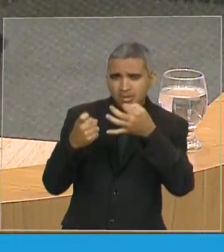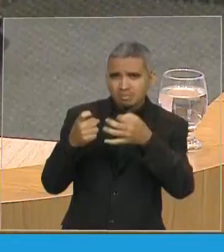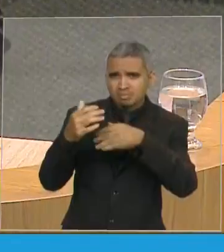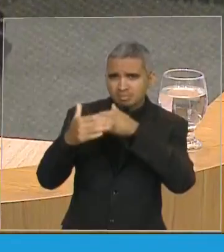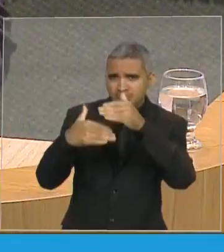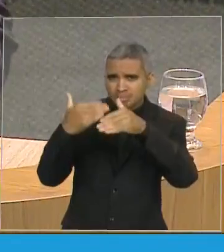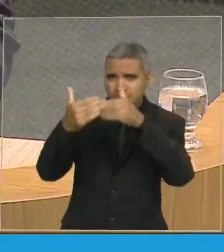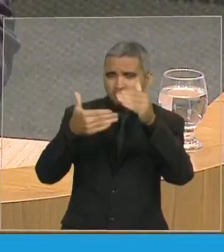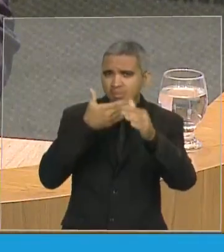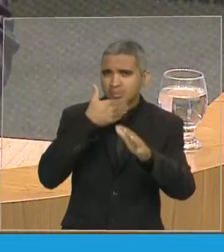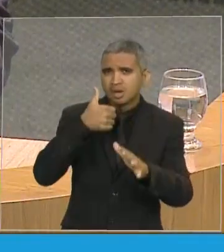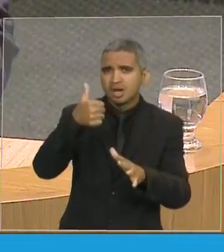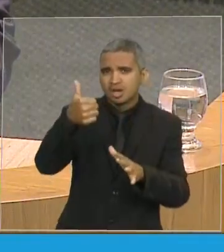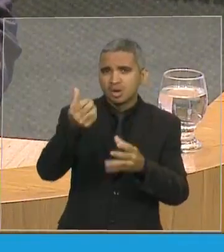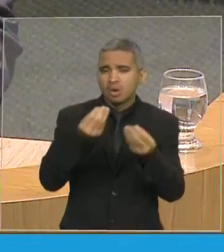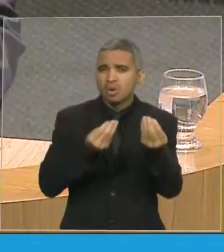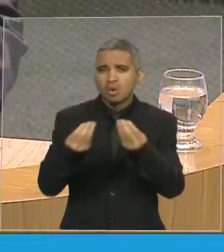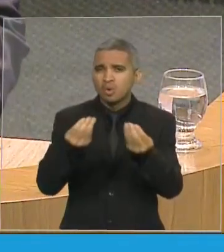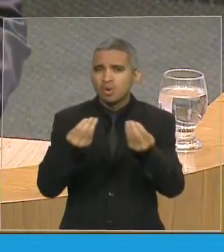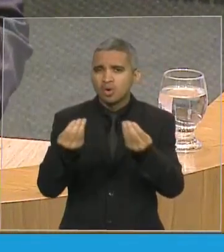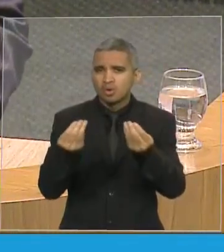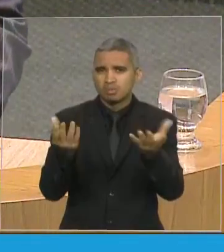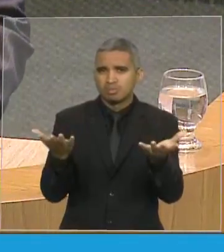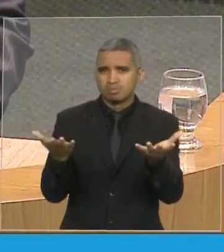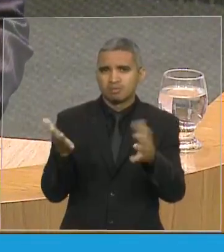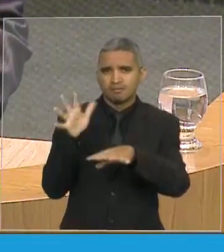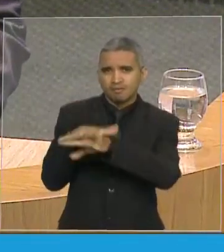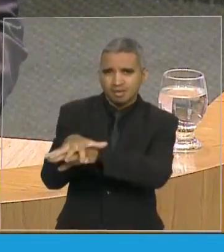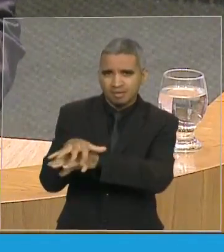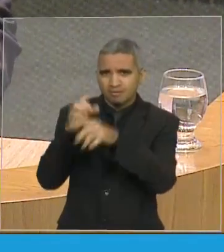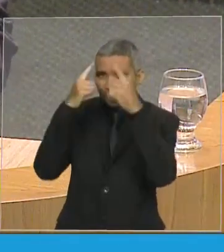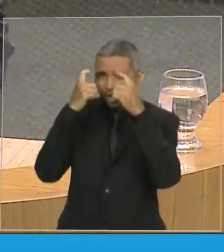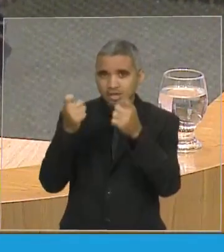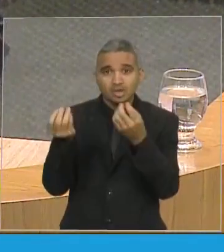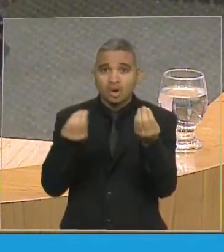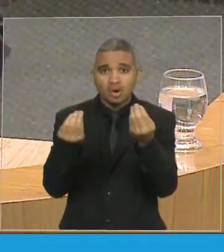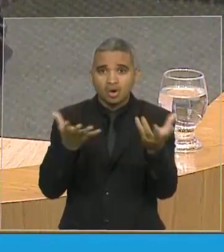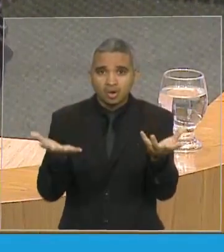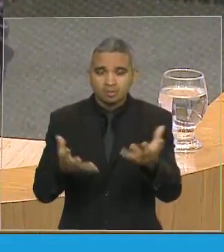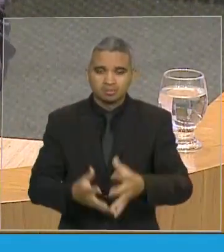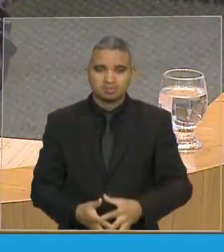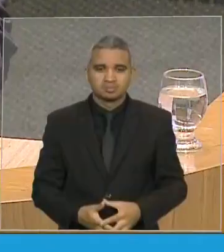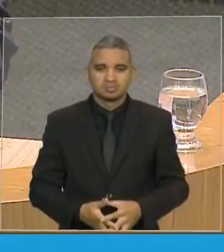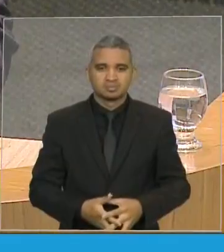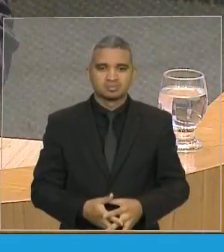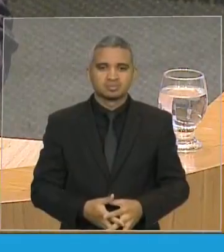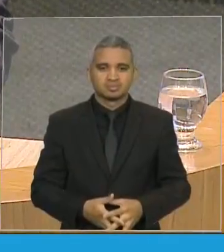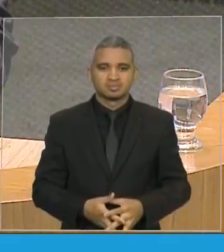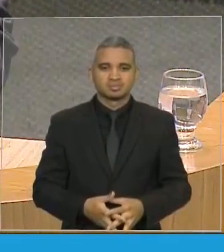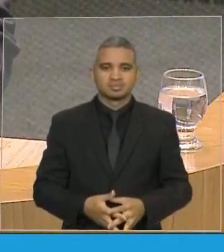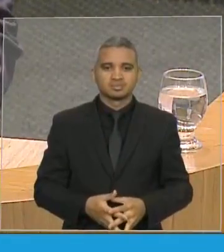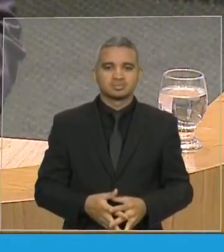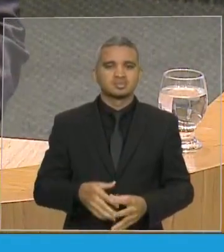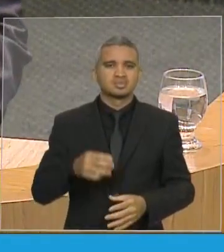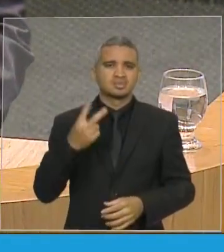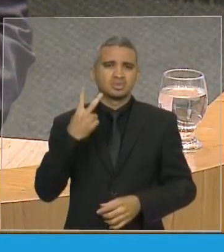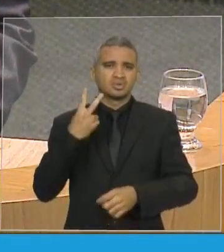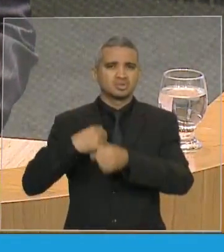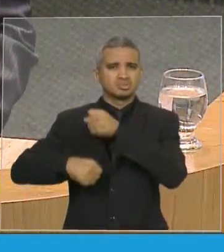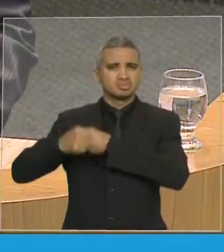nos leve a superar a violência. Quando nós olhamos a nossa história, não precisa ir muito longe, né? Basta